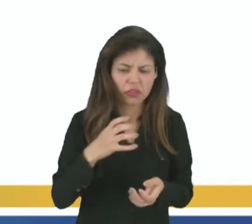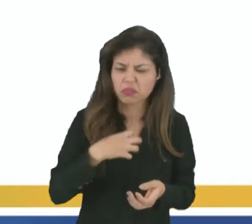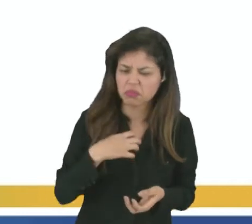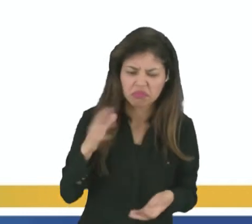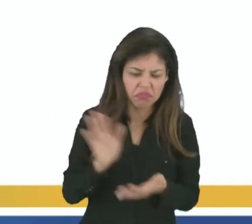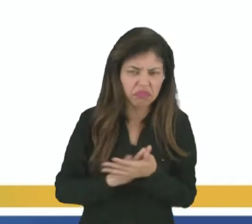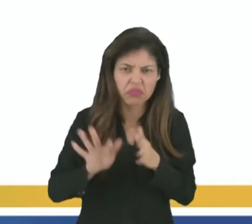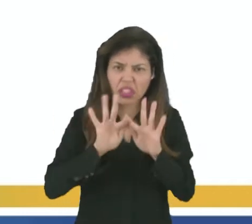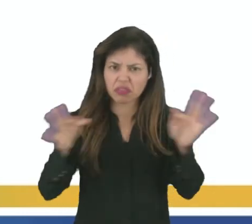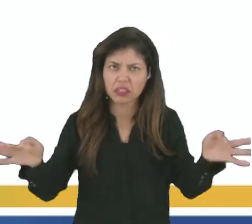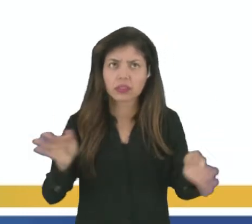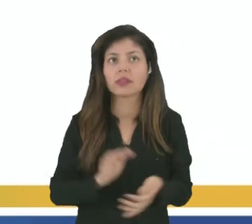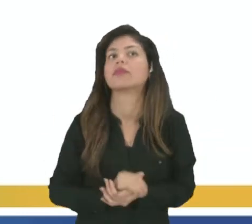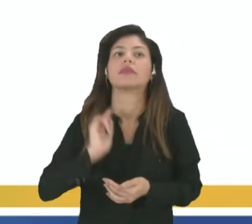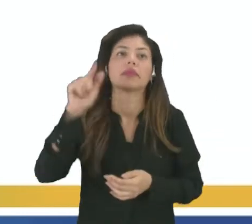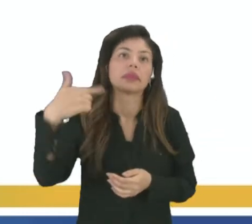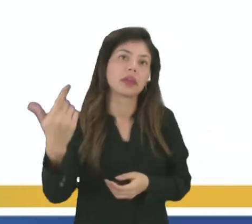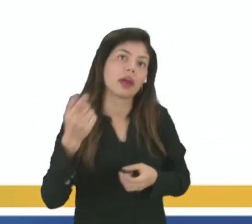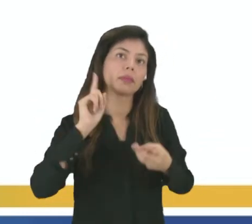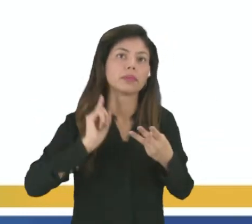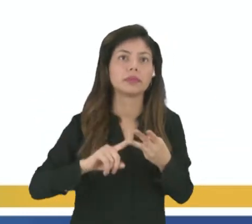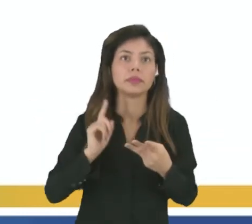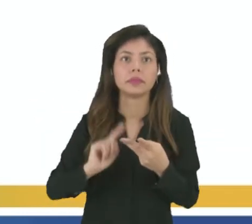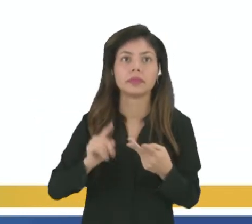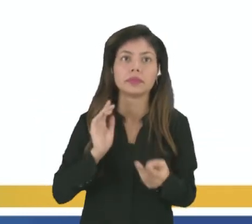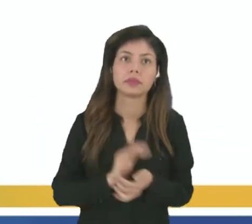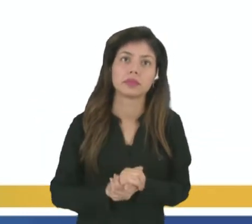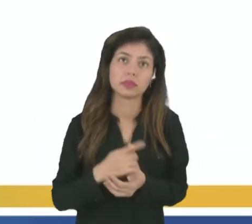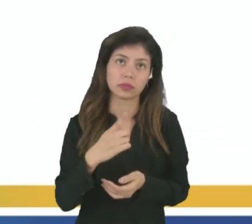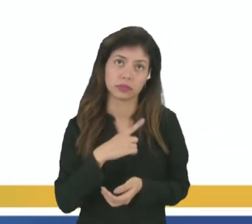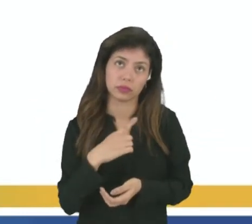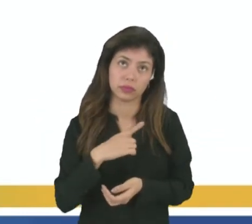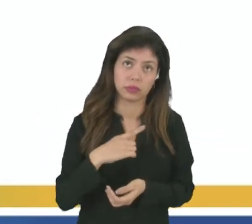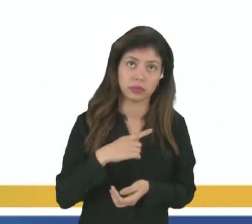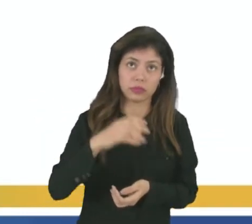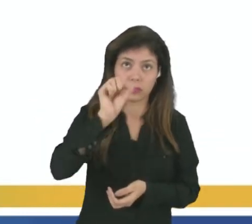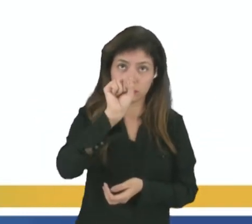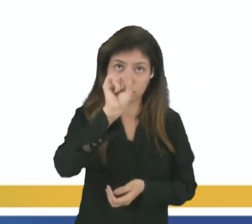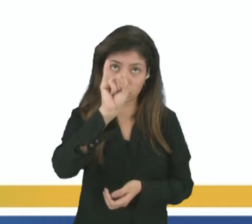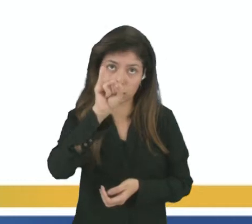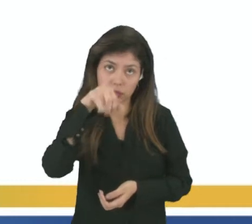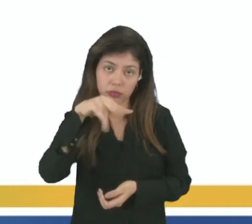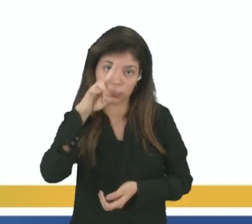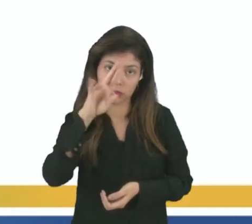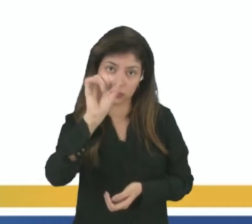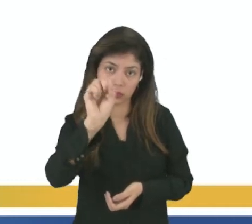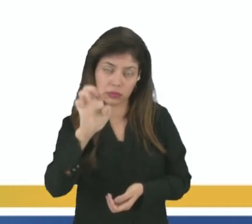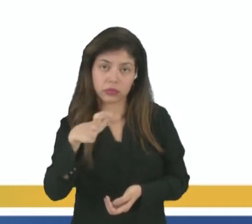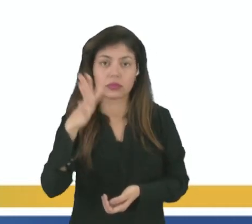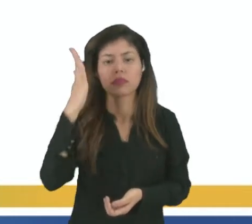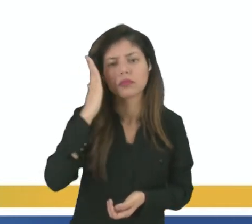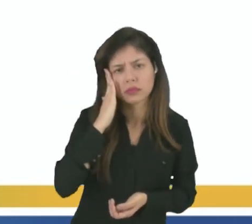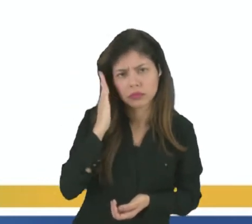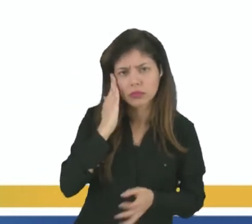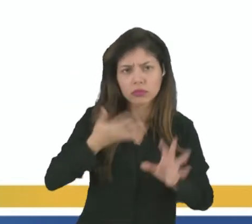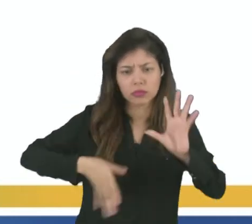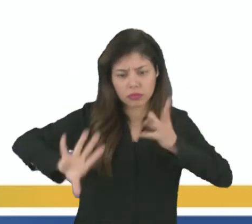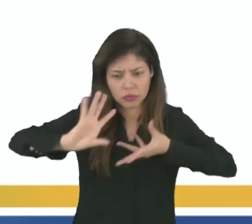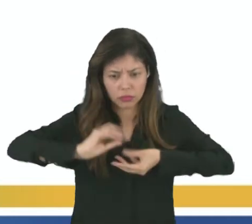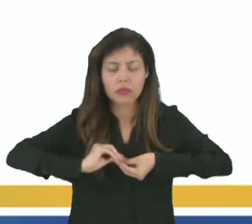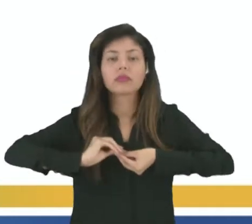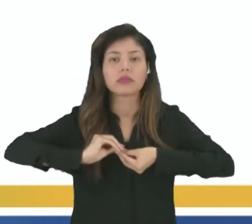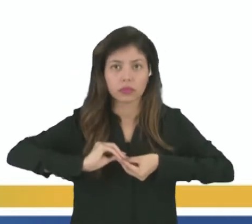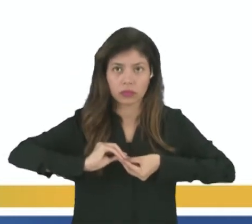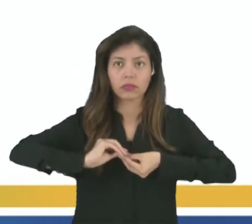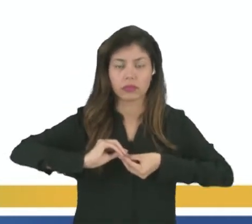sentido. Depois, adquira o poder de síntese, ou seja, lê uma frase e tente resumi-la,